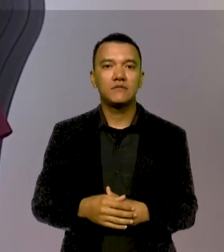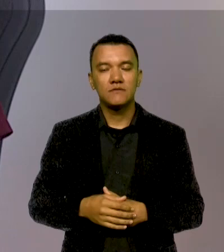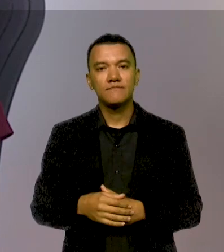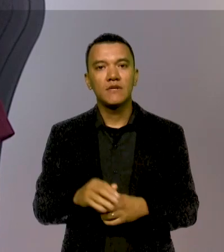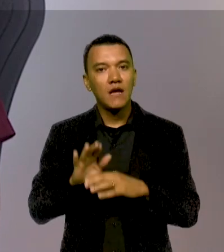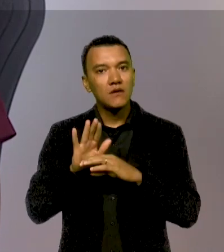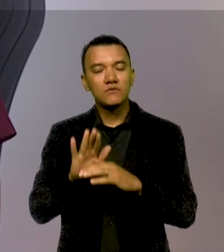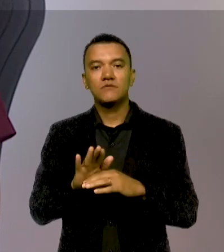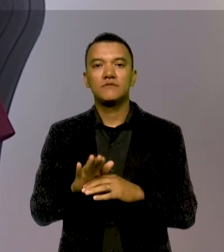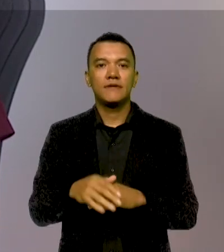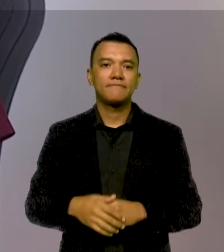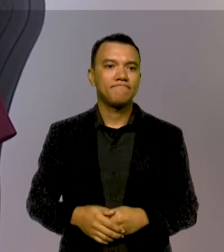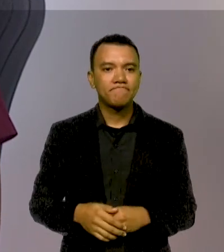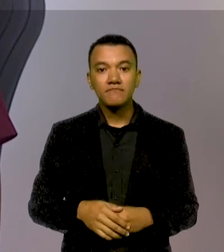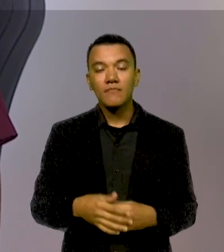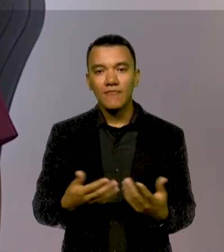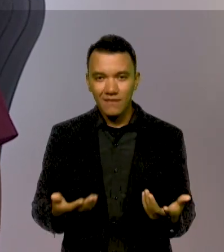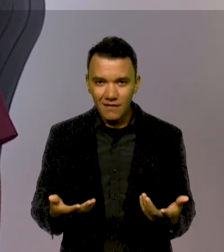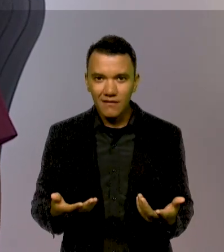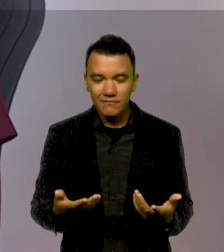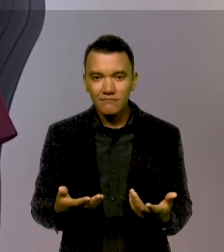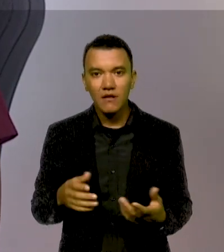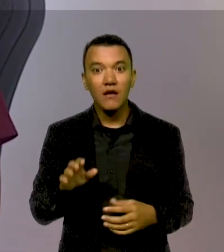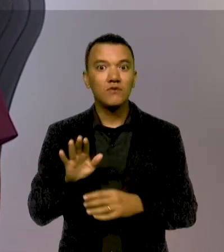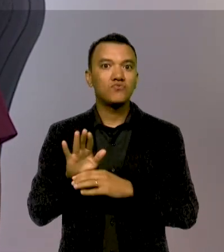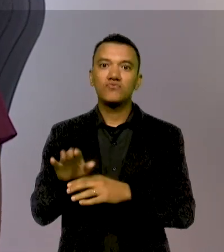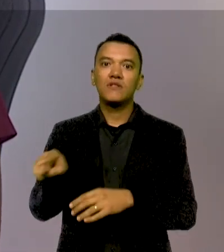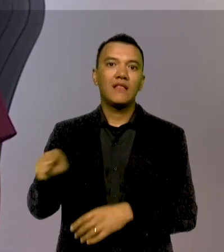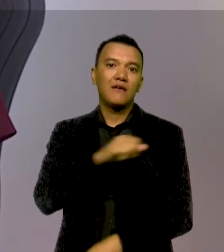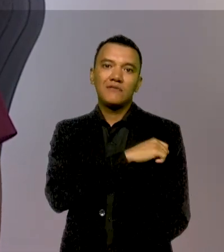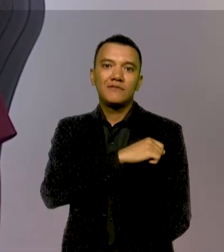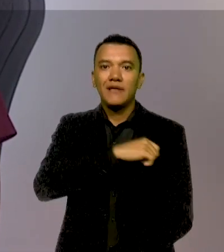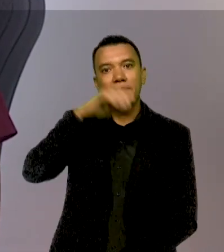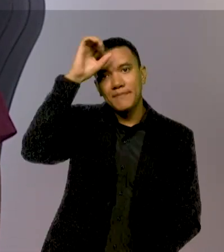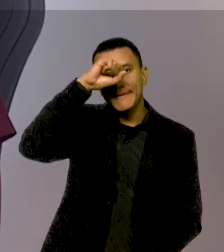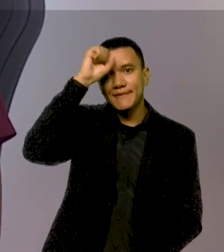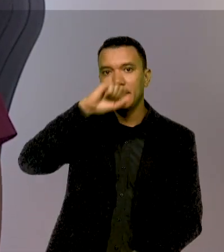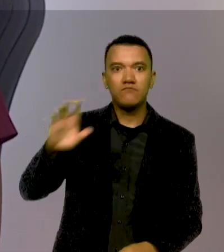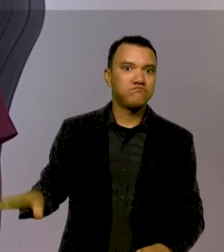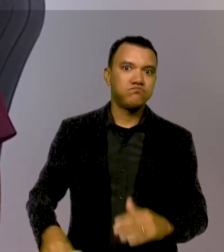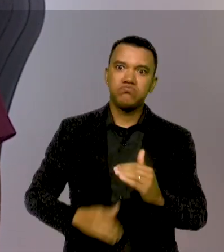assim maravilhoso na sua aprendizagem. O estudante